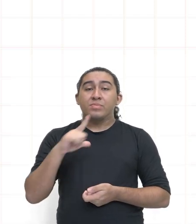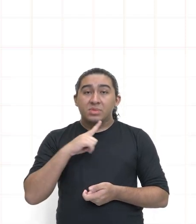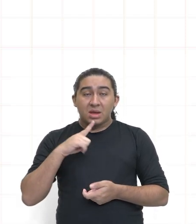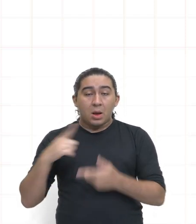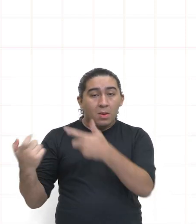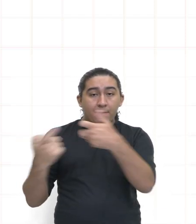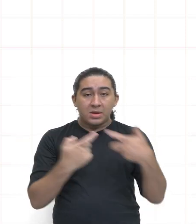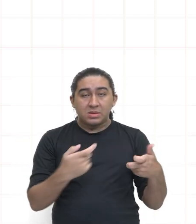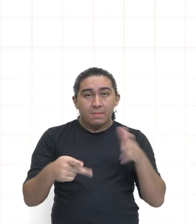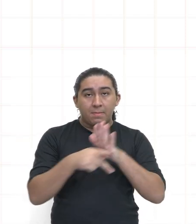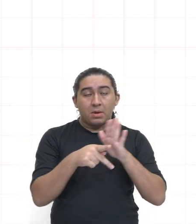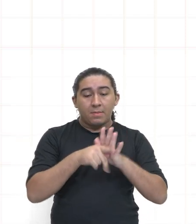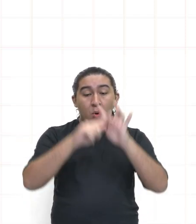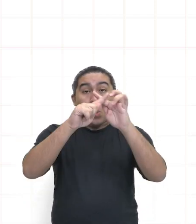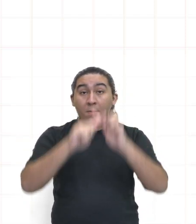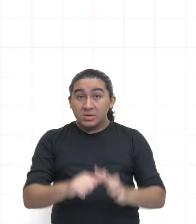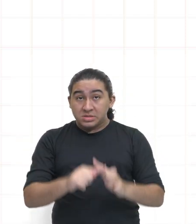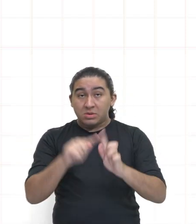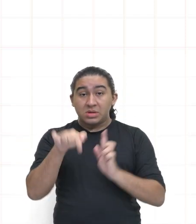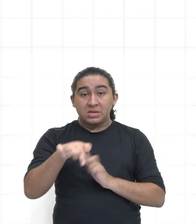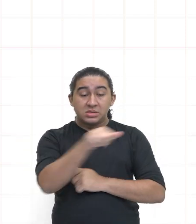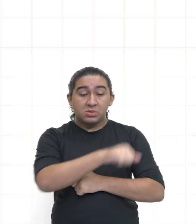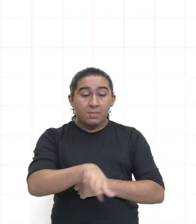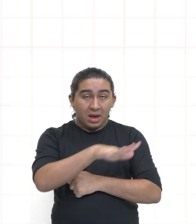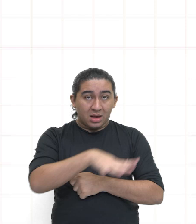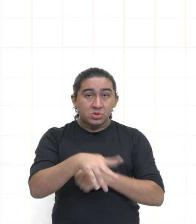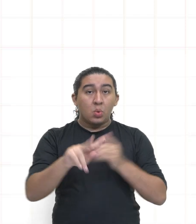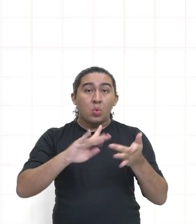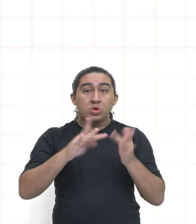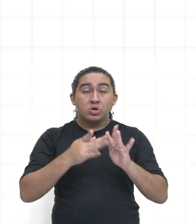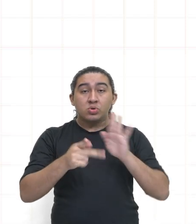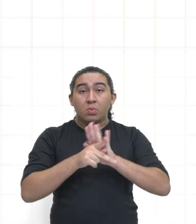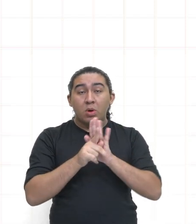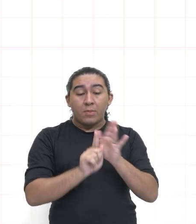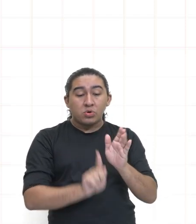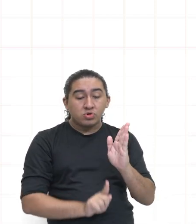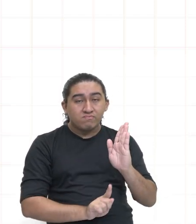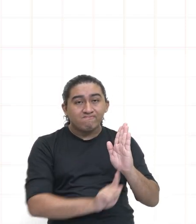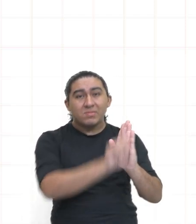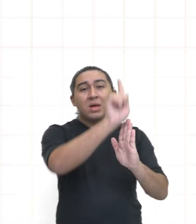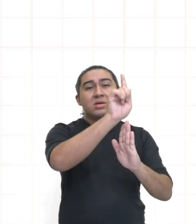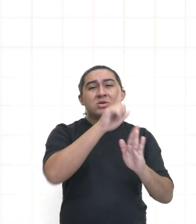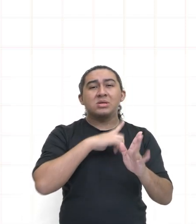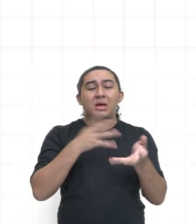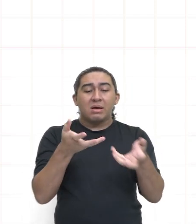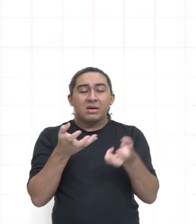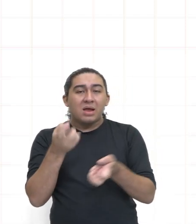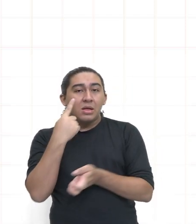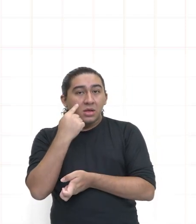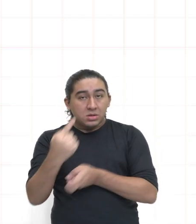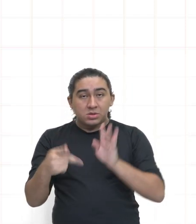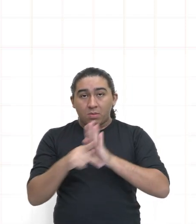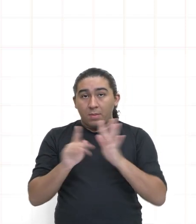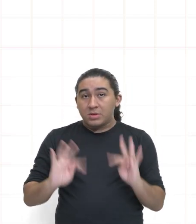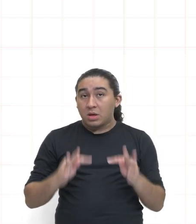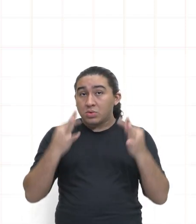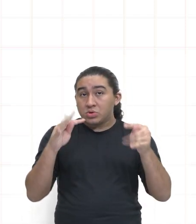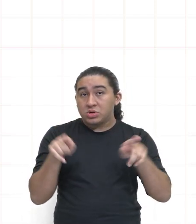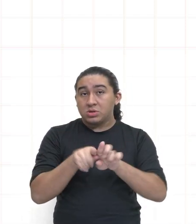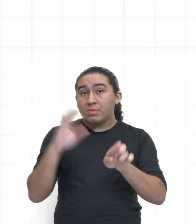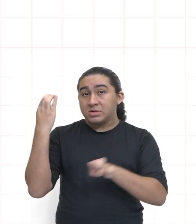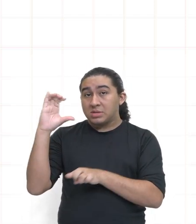norte-americana e soviética na área espacial. Vamos observar a busca pela superioridade tecnológica